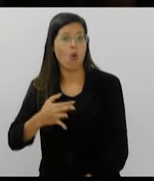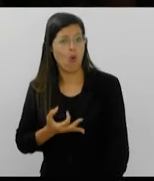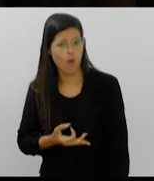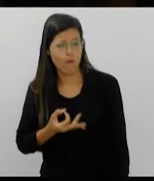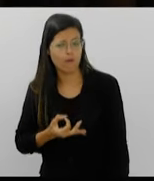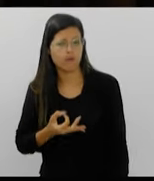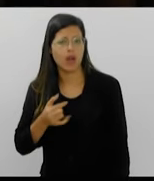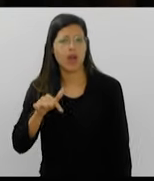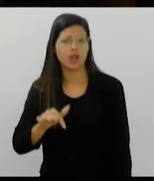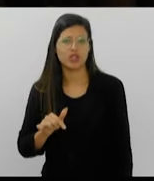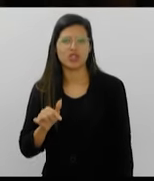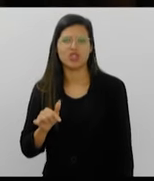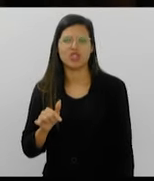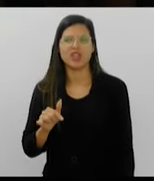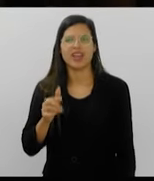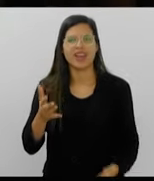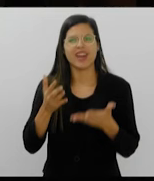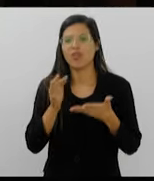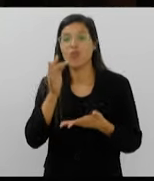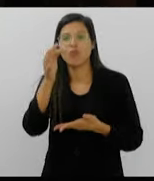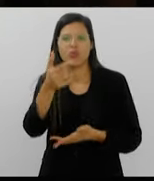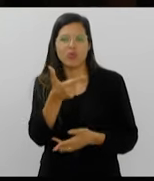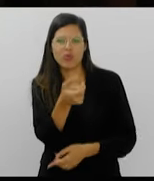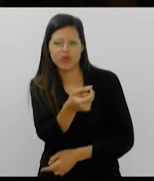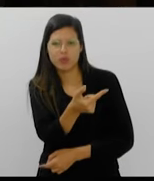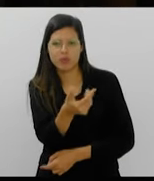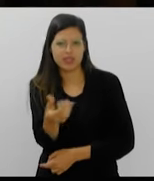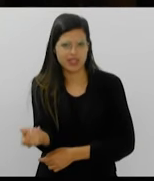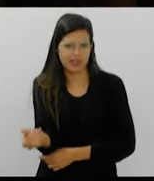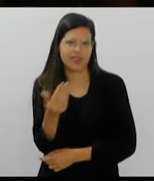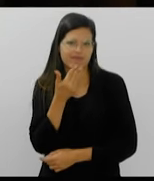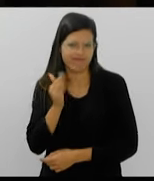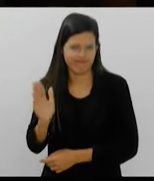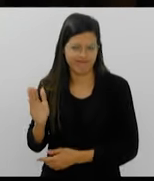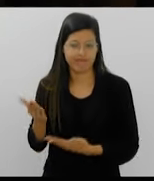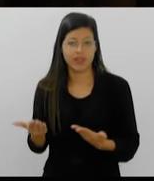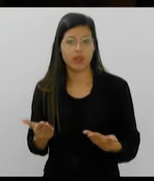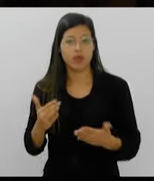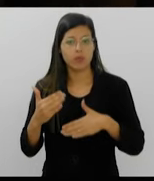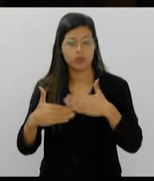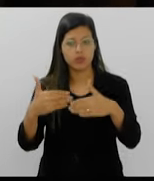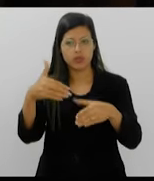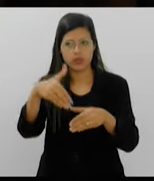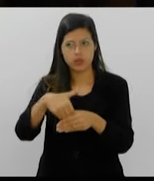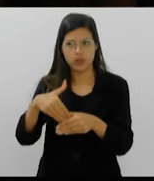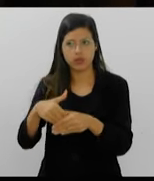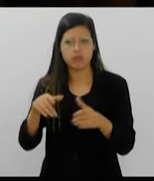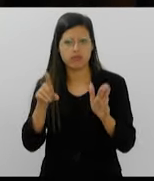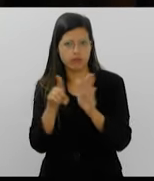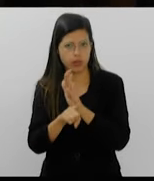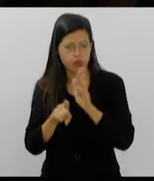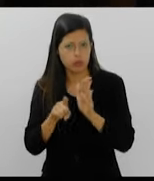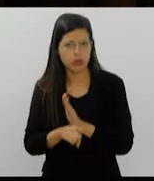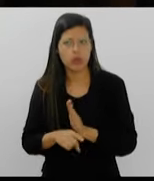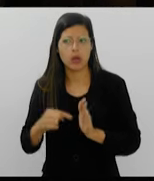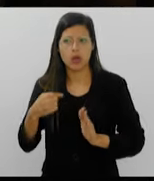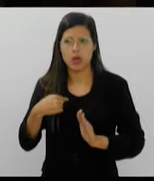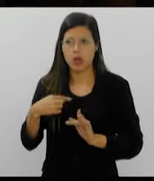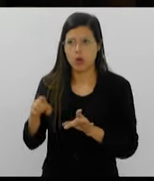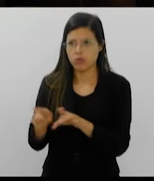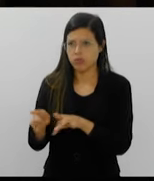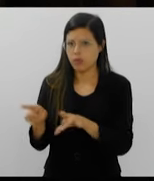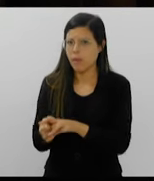mirando em 2026. E aí eu digo, durante o processo eleitoral nós questionamos, tanto eu quanto